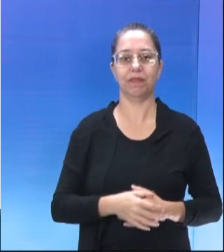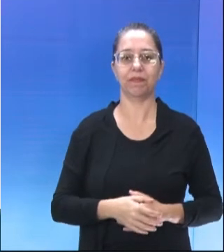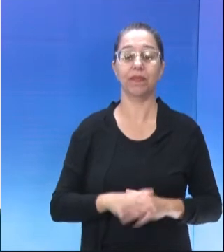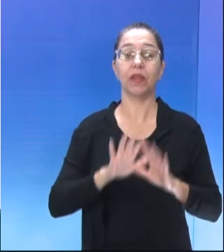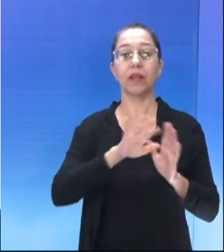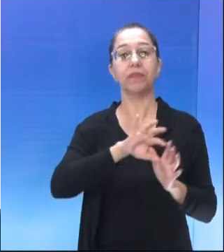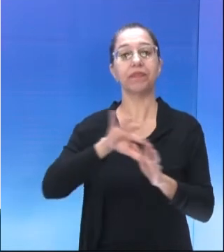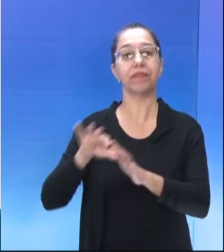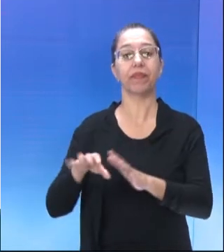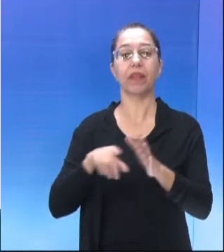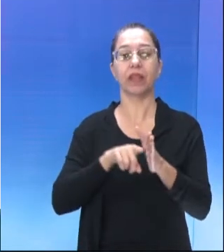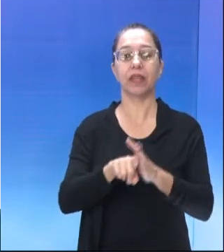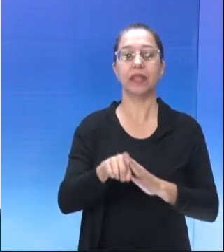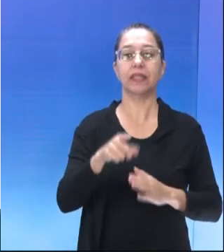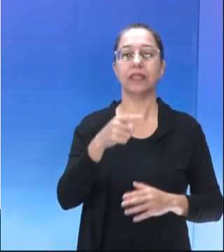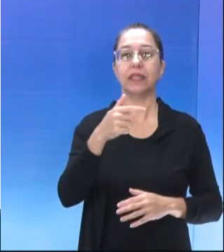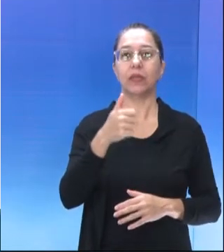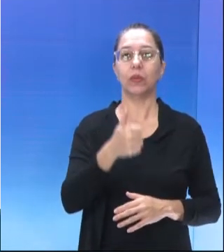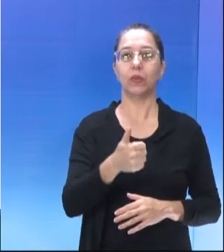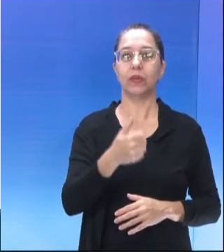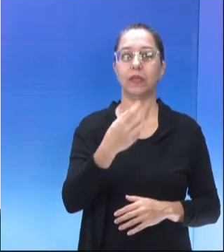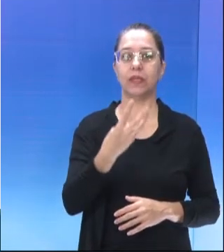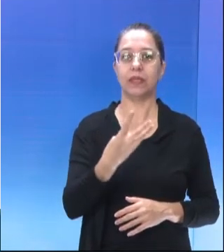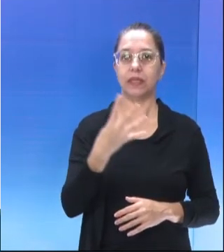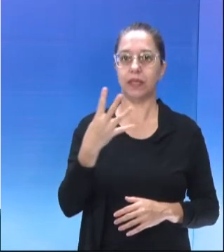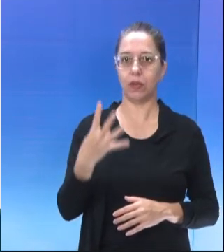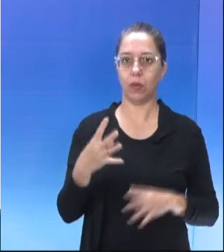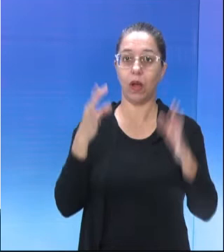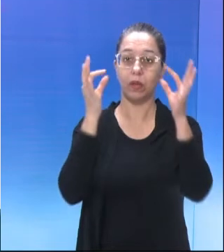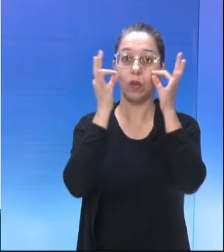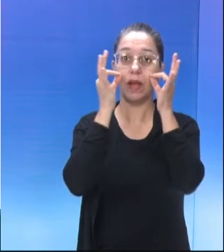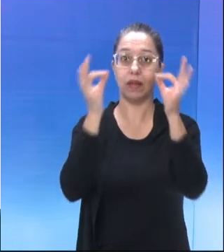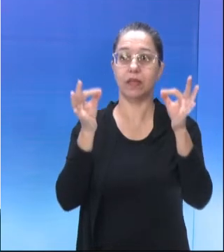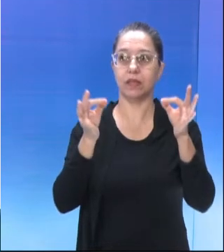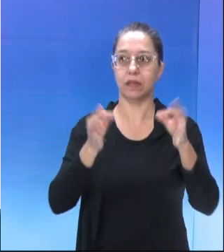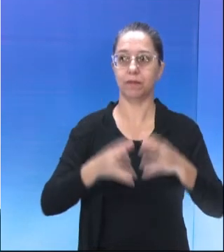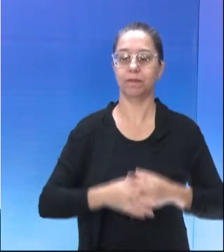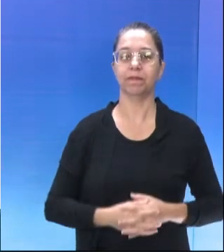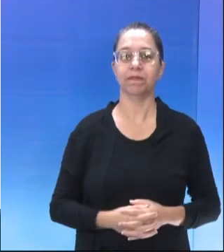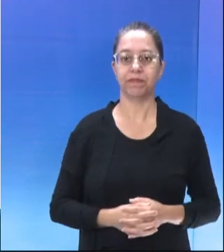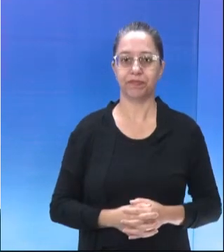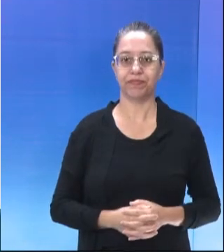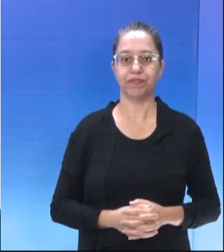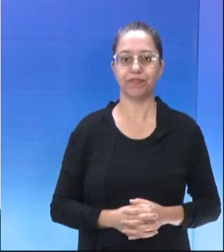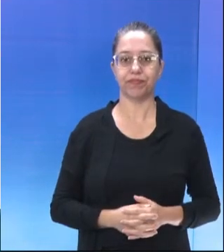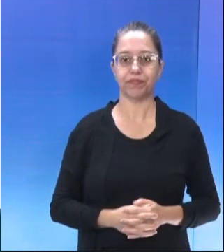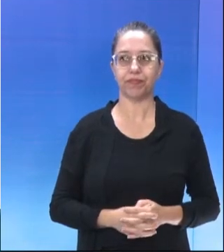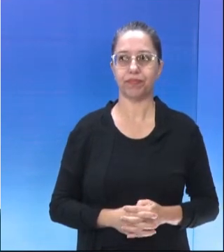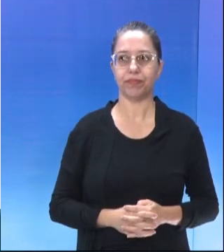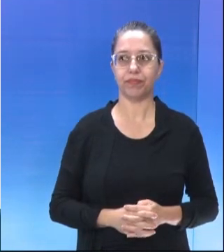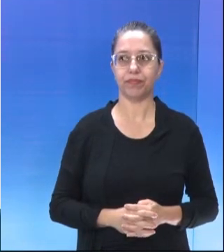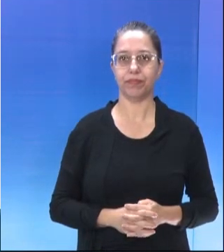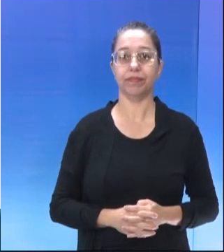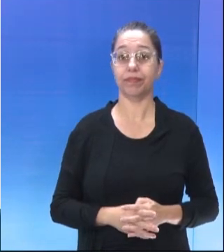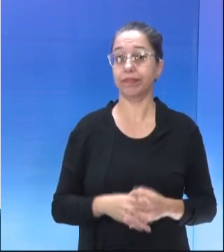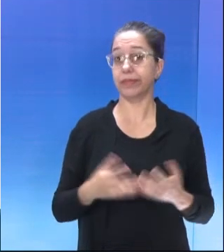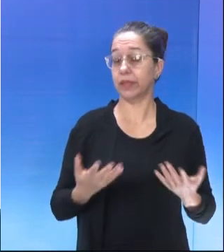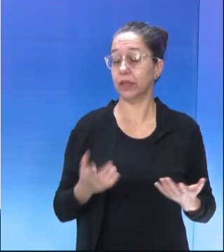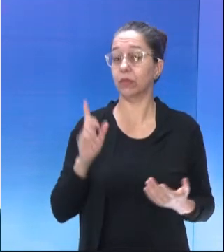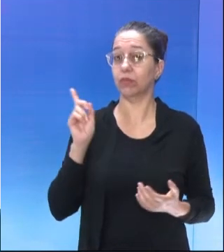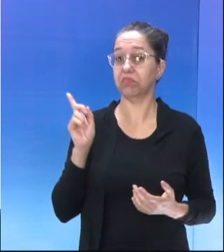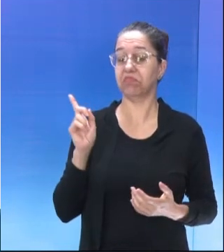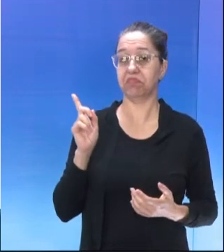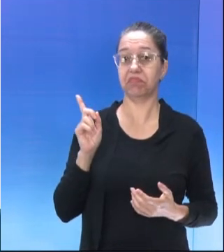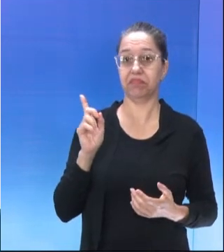tá? Vamos para mais uma questão agora. Quero aqui chamar a sua atenção, porque é uma questão aí que